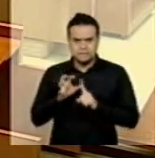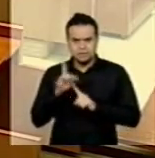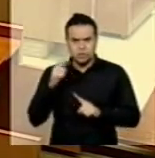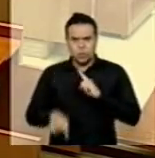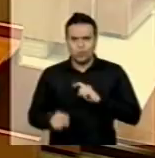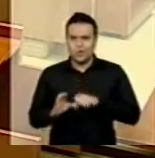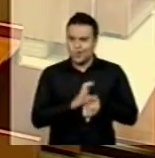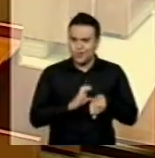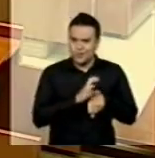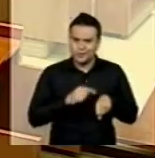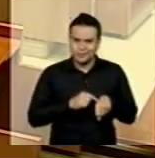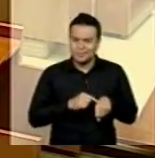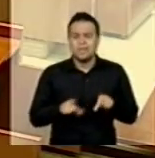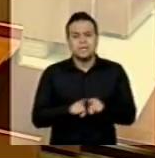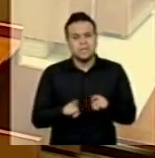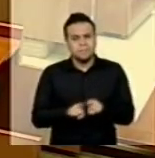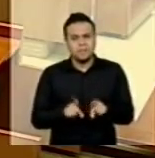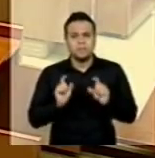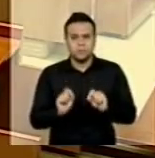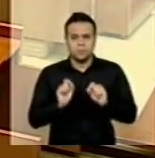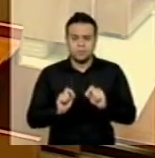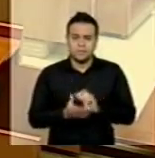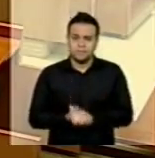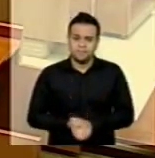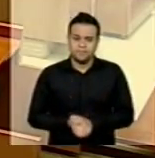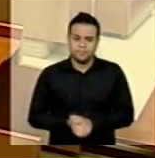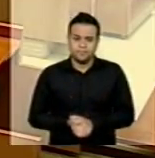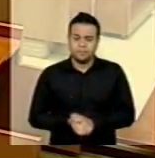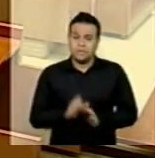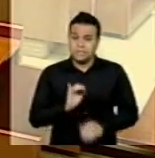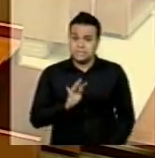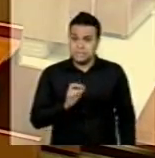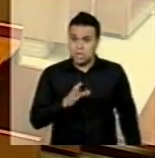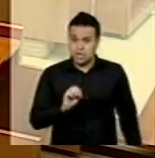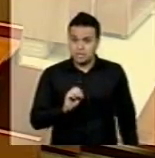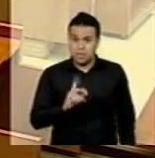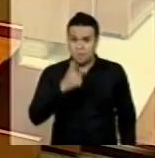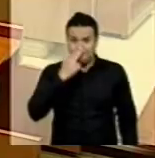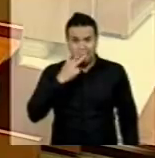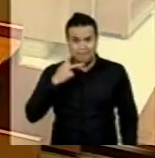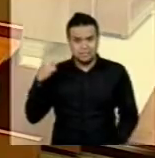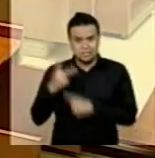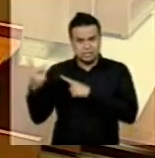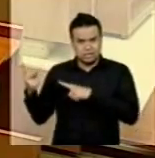Federal, tampouco a instauração de verdadeira caça às bruxas.